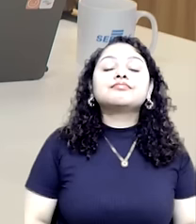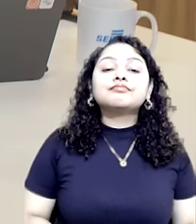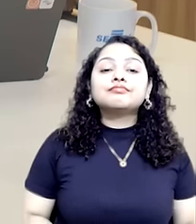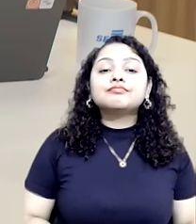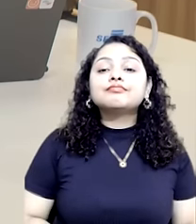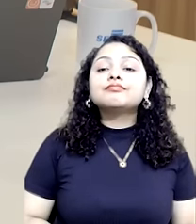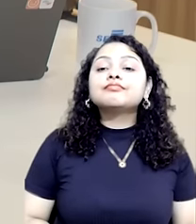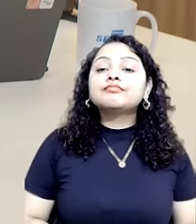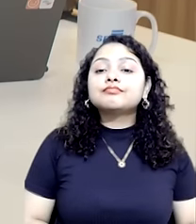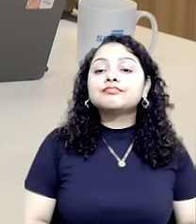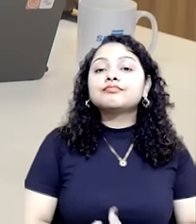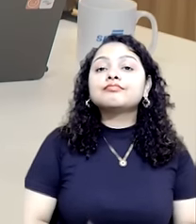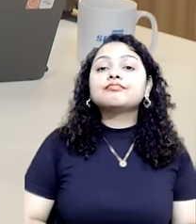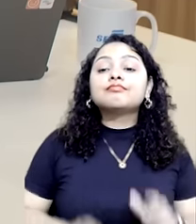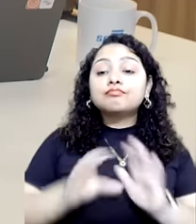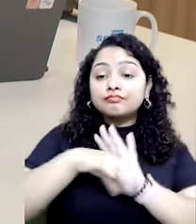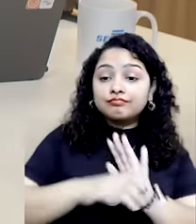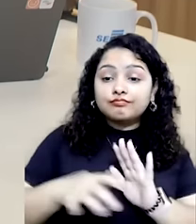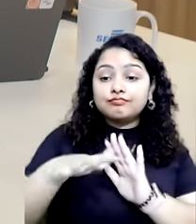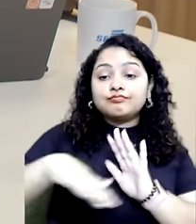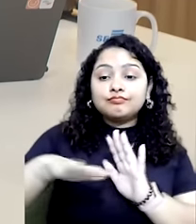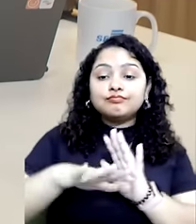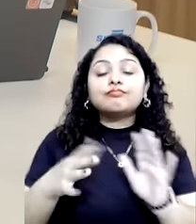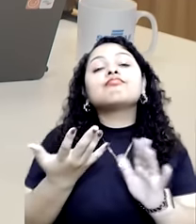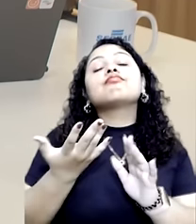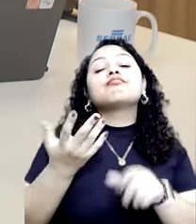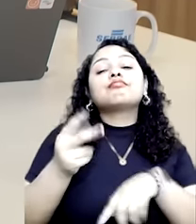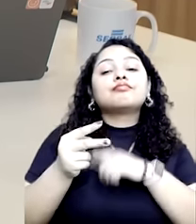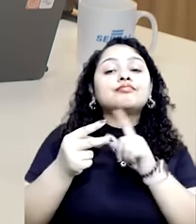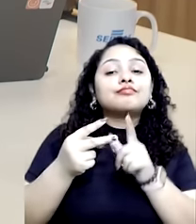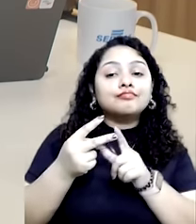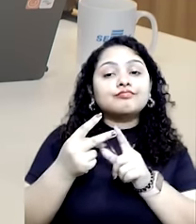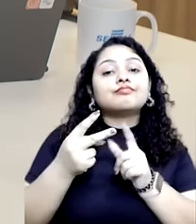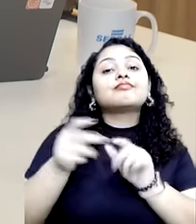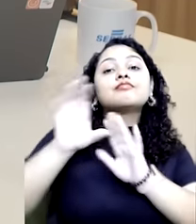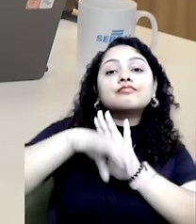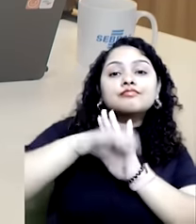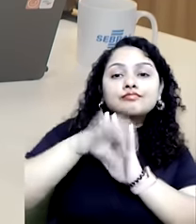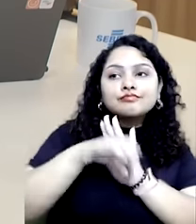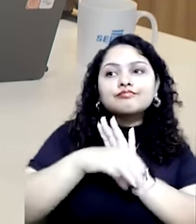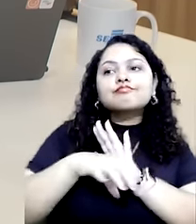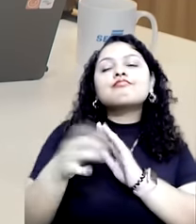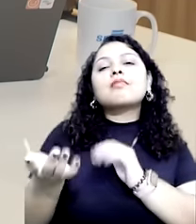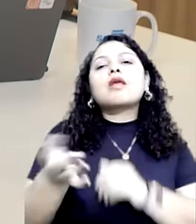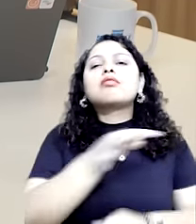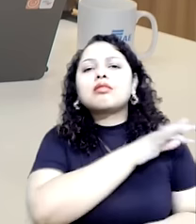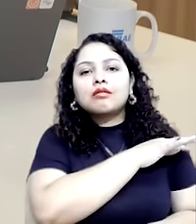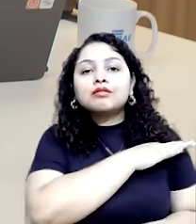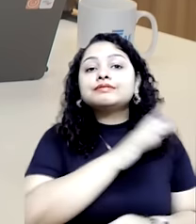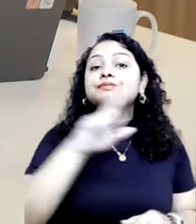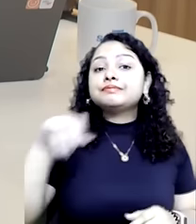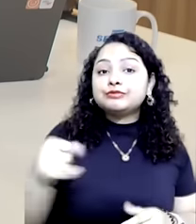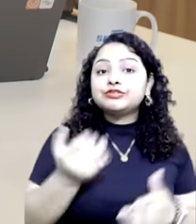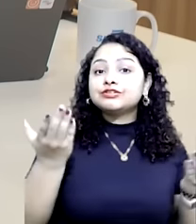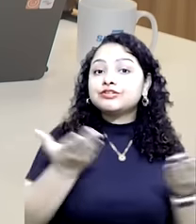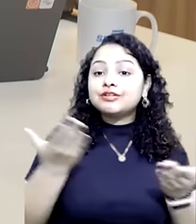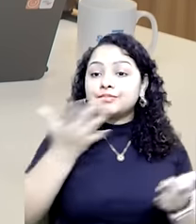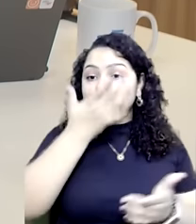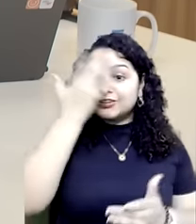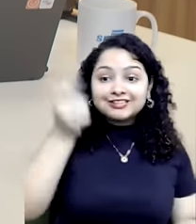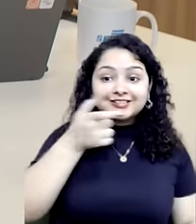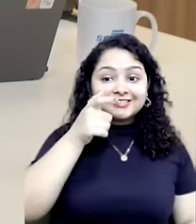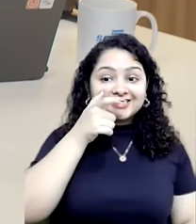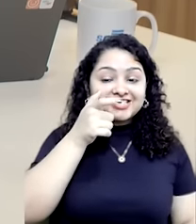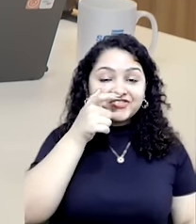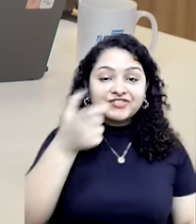abordaremos conceitos gerais e no segundo momento abordaremos conceitos técnicos E aproveitando o pessoal que tá